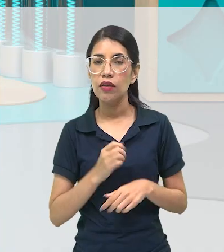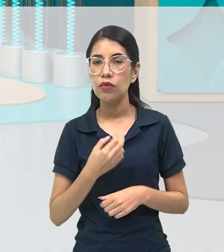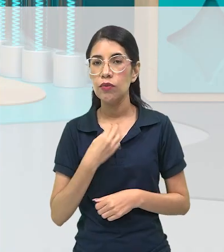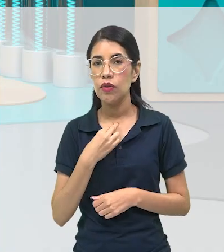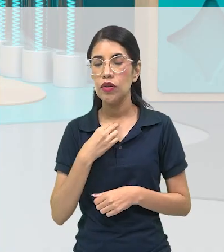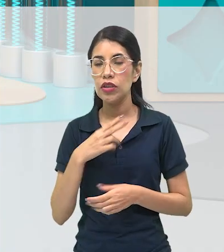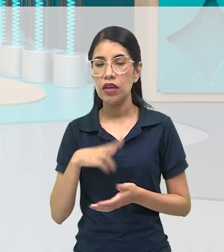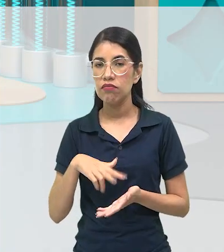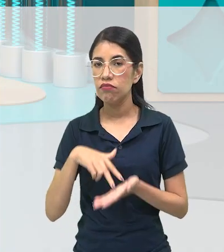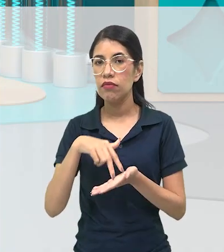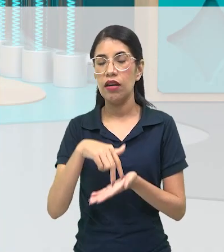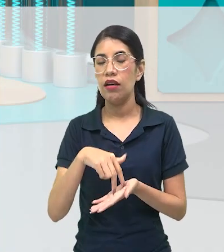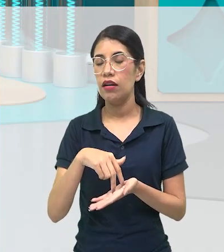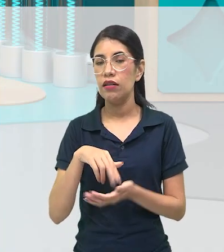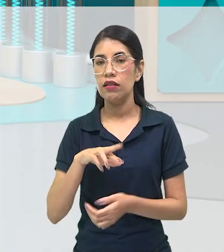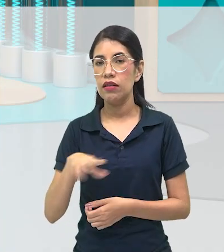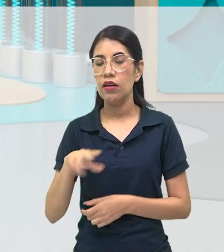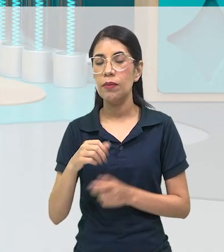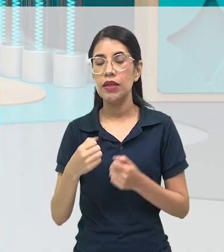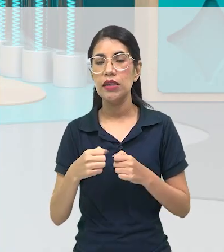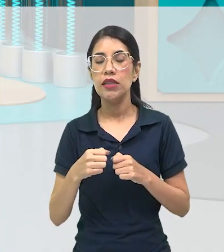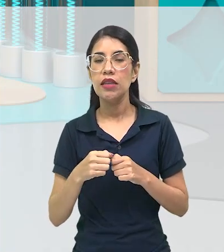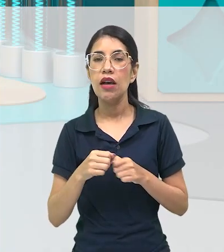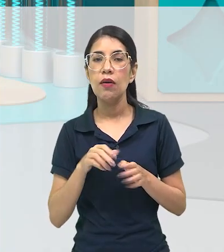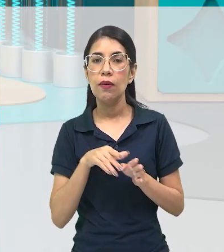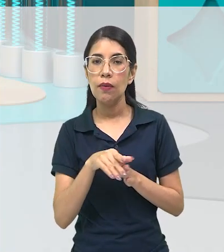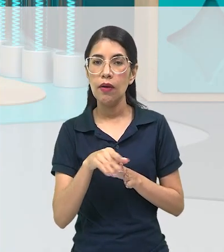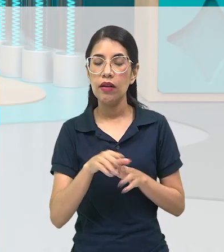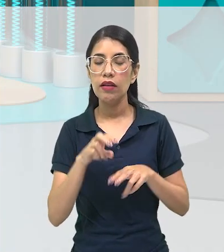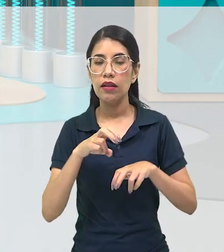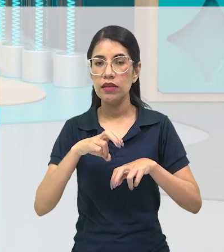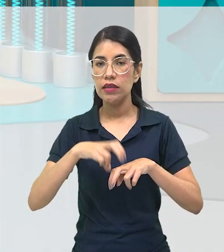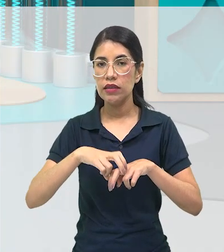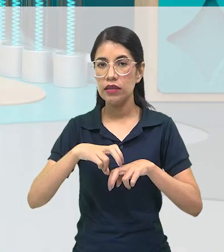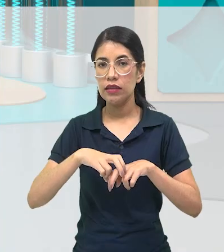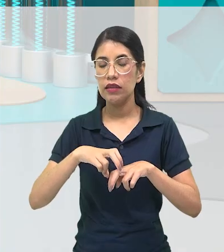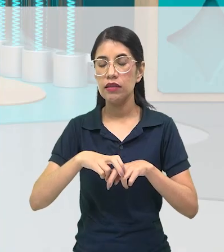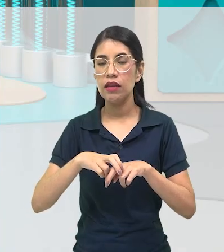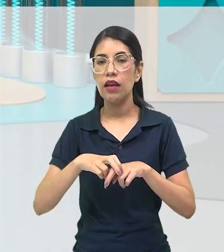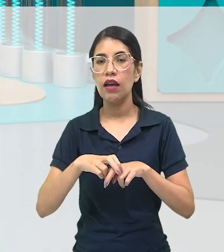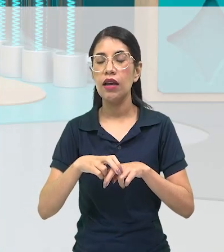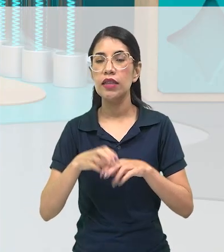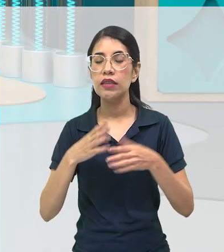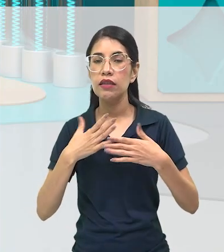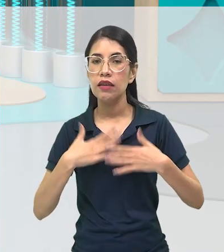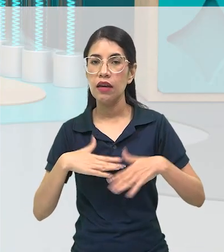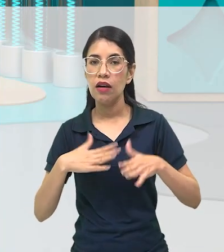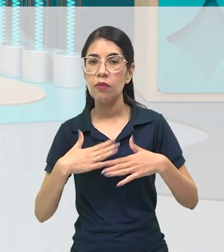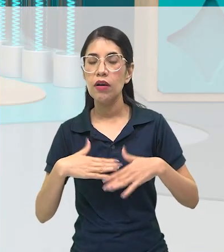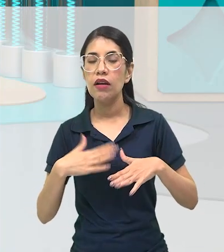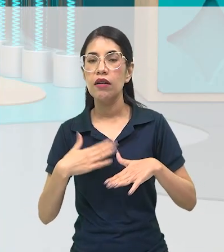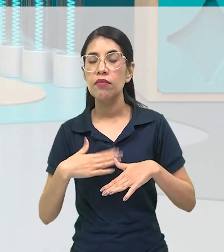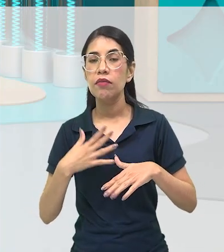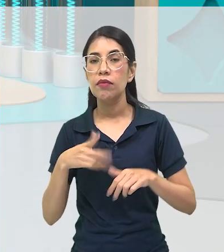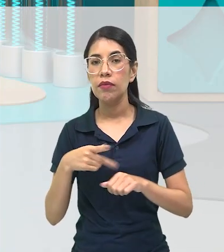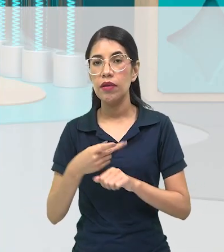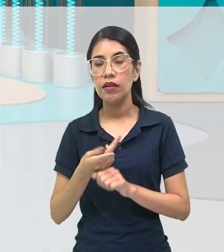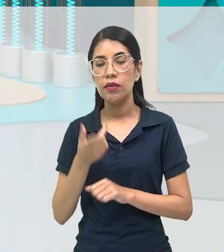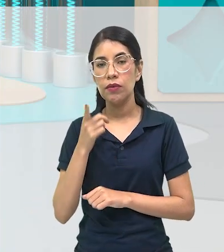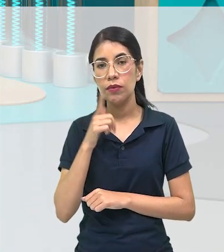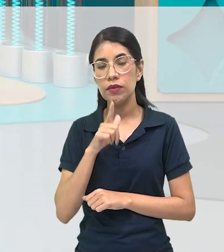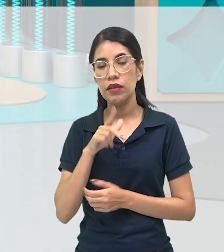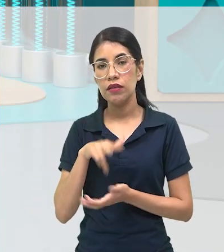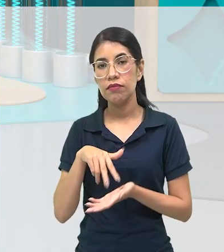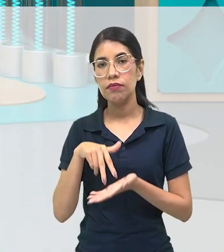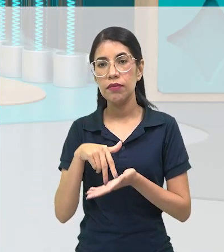ela se levantar de uma vez, faz com que ela primeiro se sente, recobre devagar a consciência, para depois conseguir ficar em